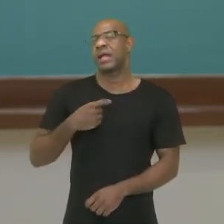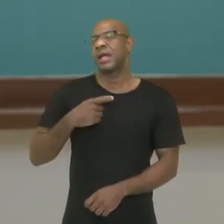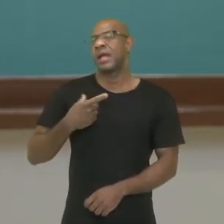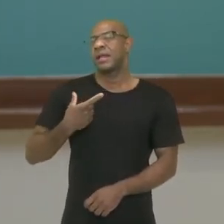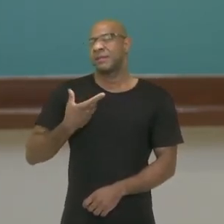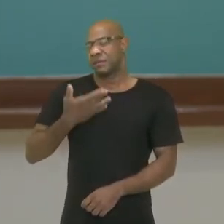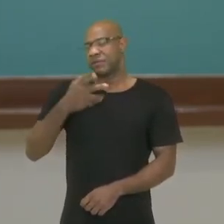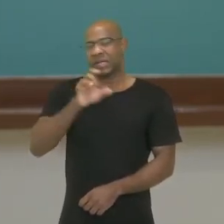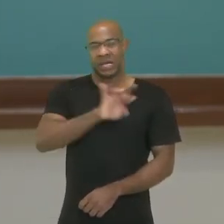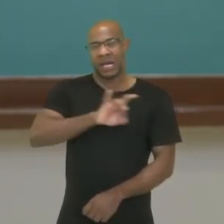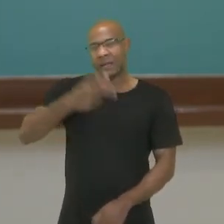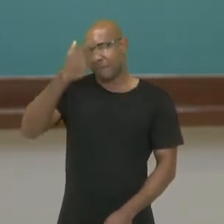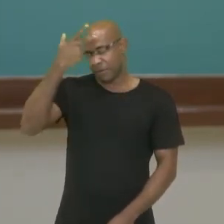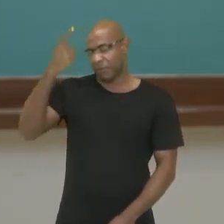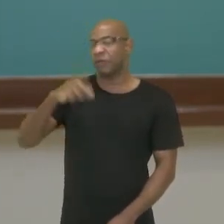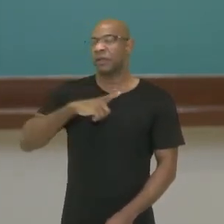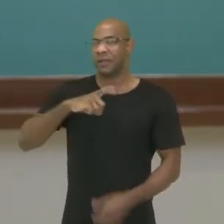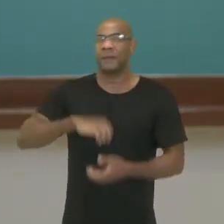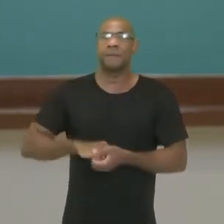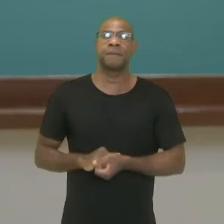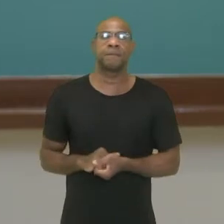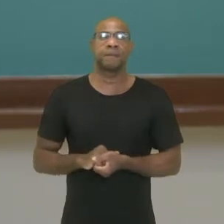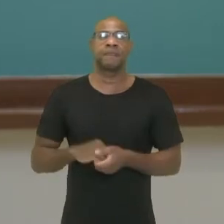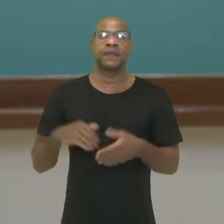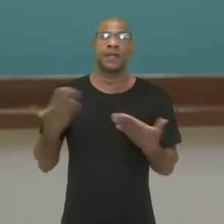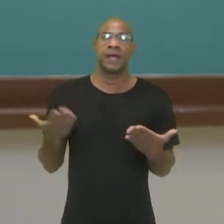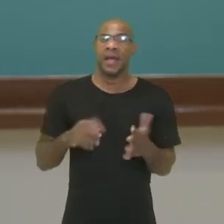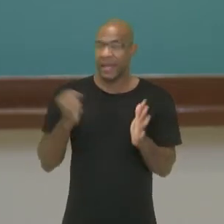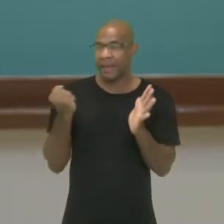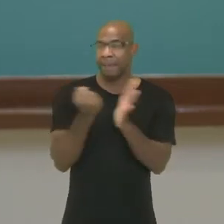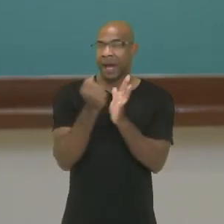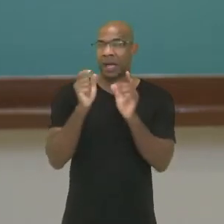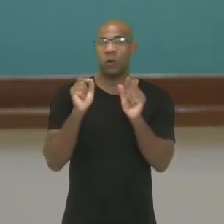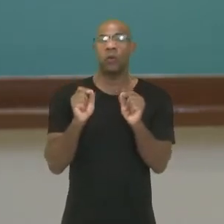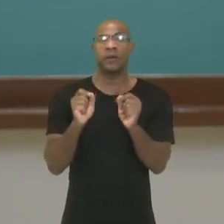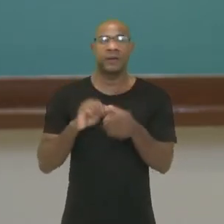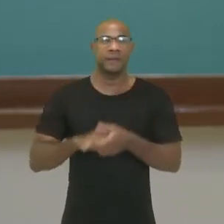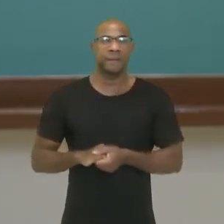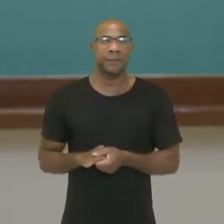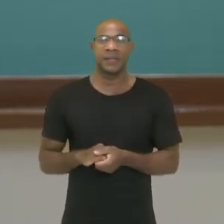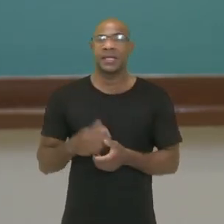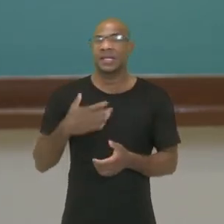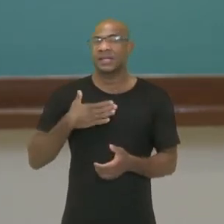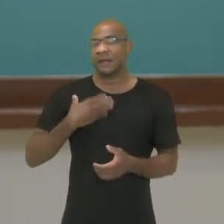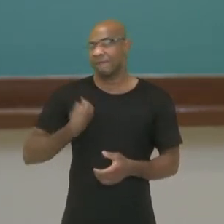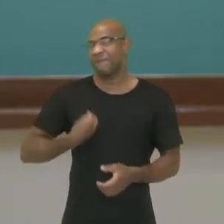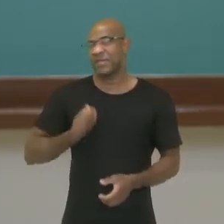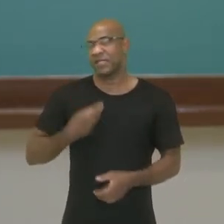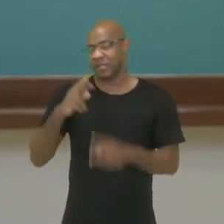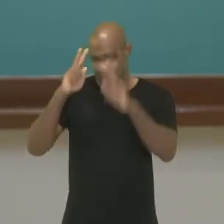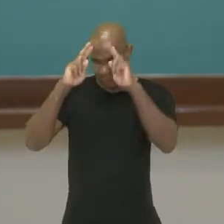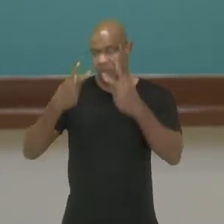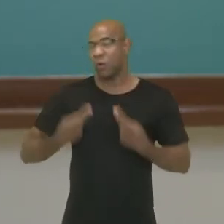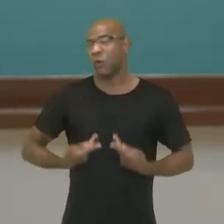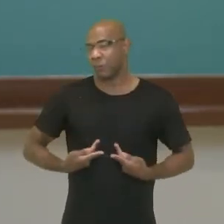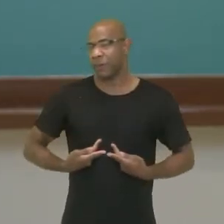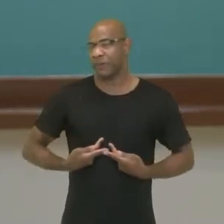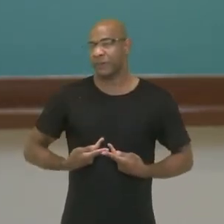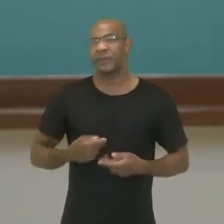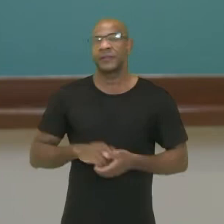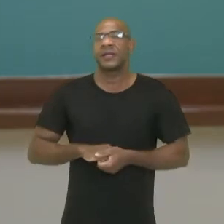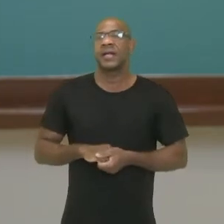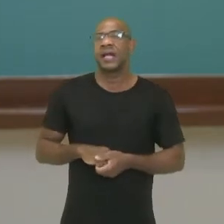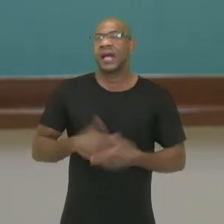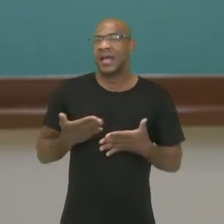ser humano, elas são marcas, digamos assim, entre aspas, na alma humana, que são coisas muito mais difíceis de